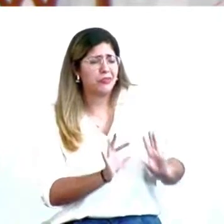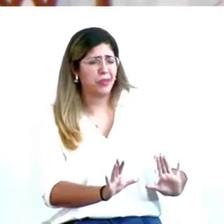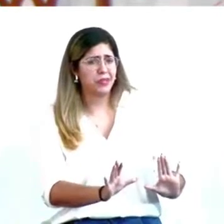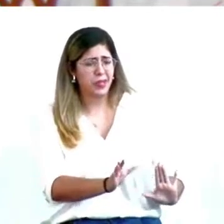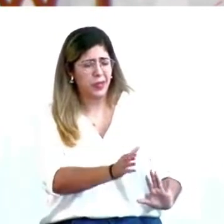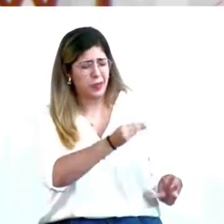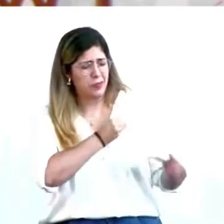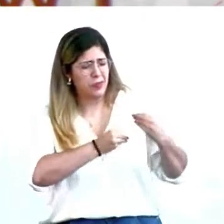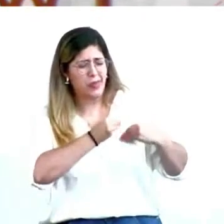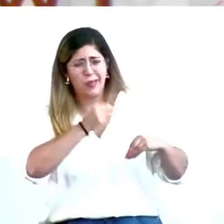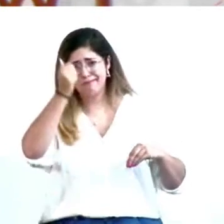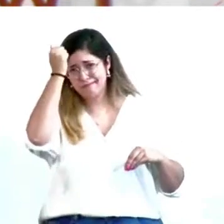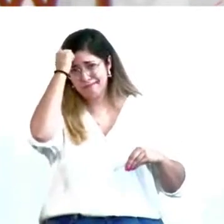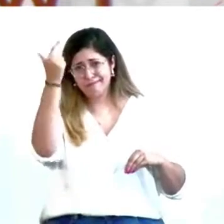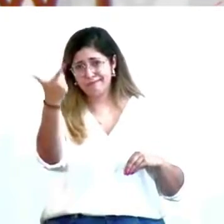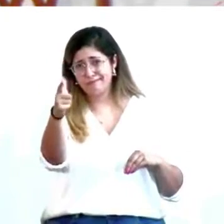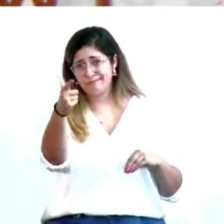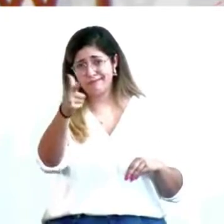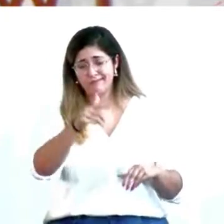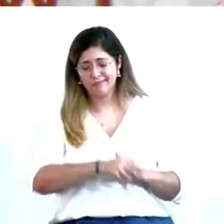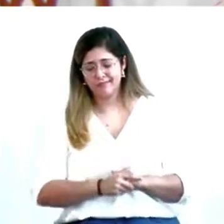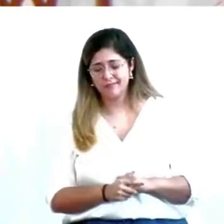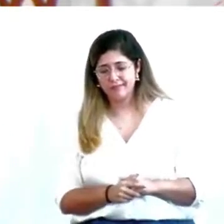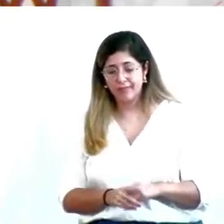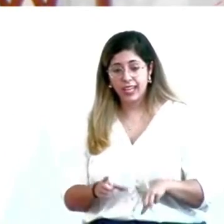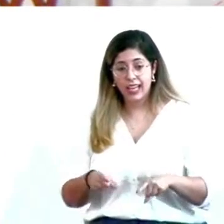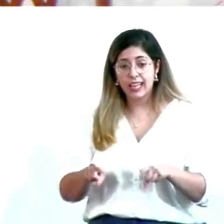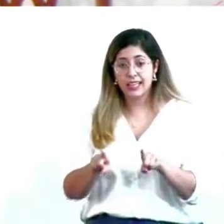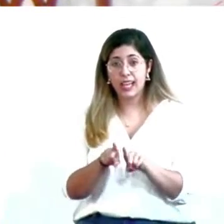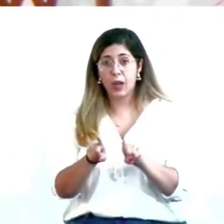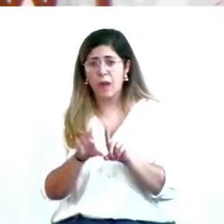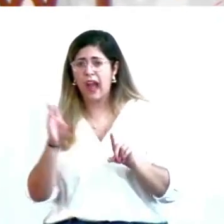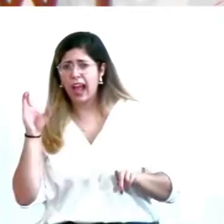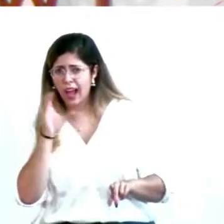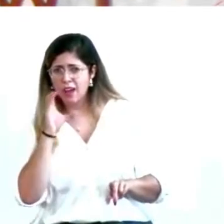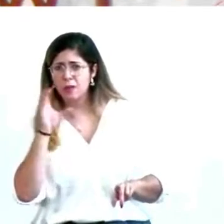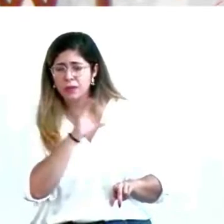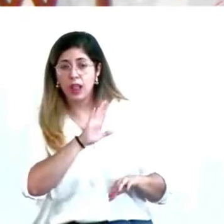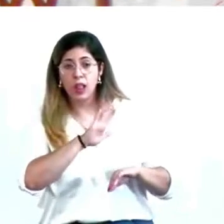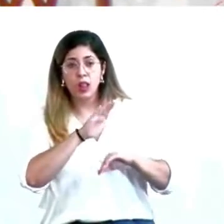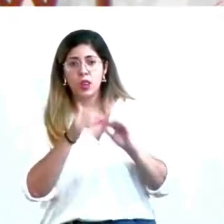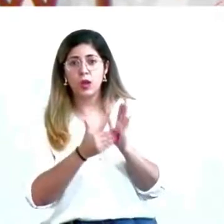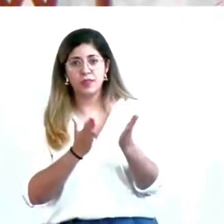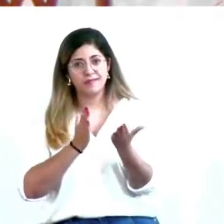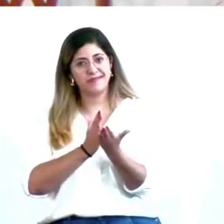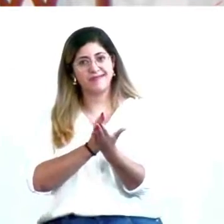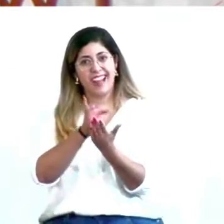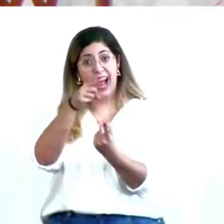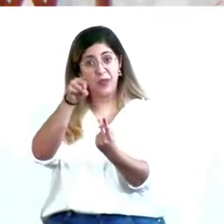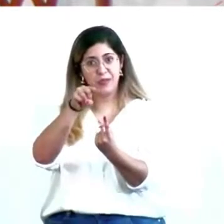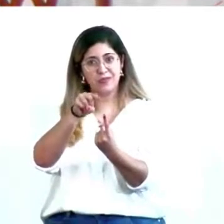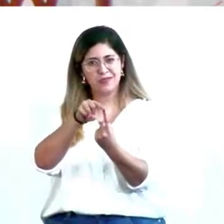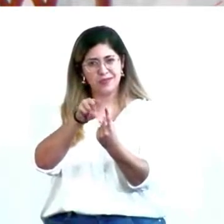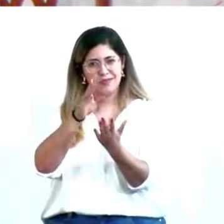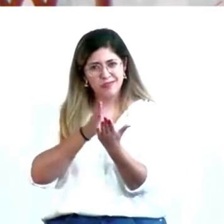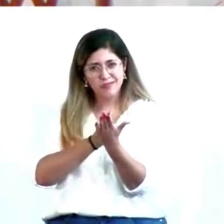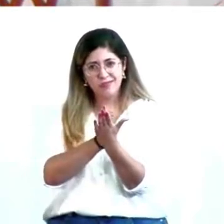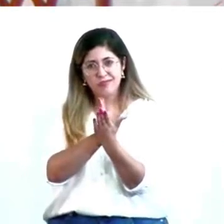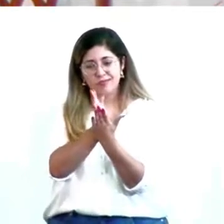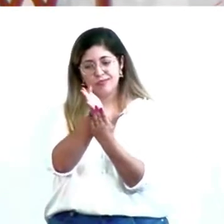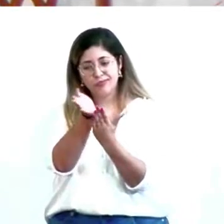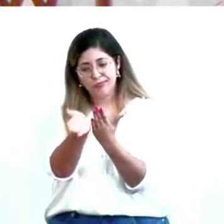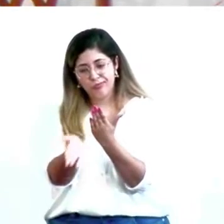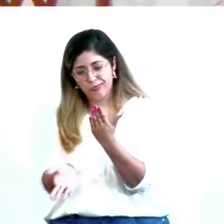esses não têm arrependimento. Logo, aqueles que se desviam do caminho por conta de uma fraqueza da